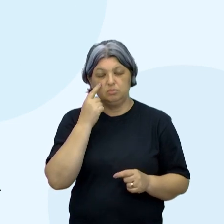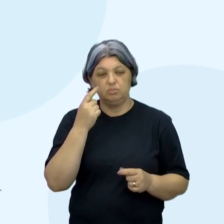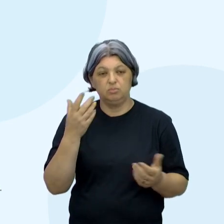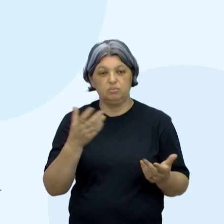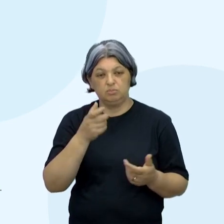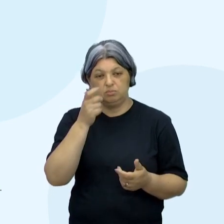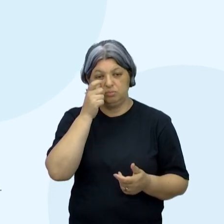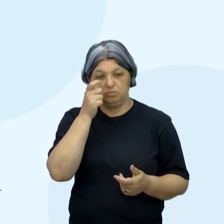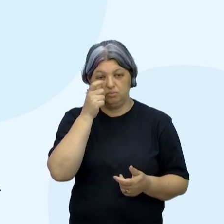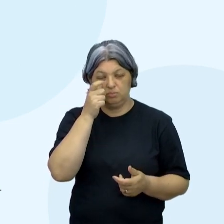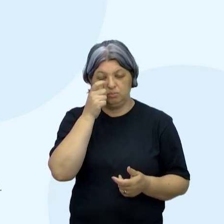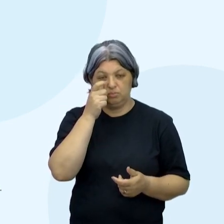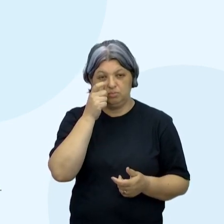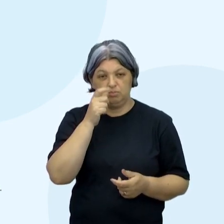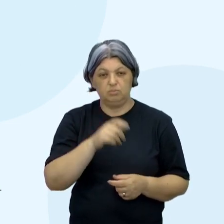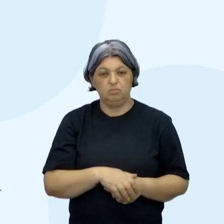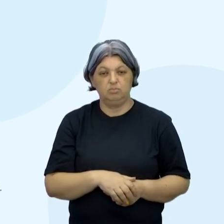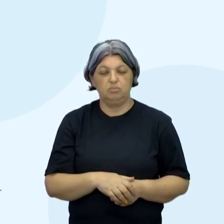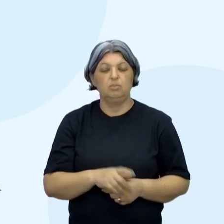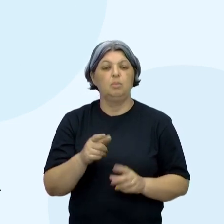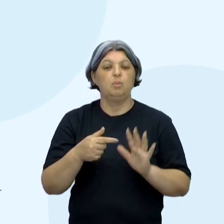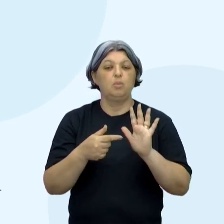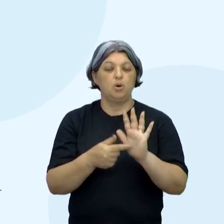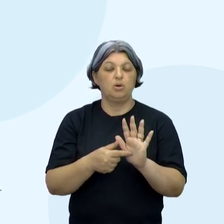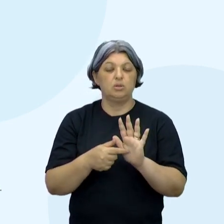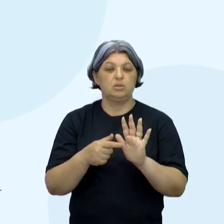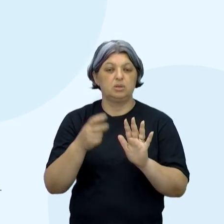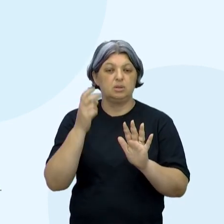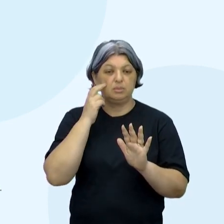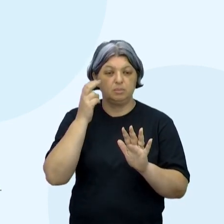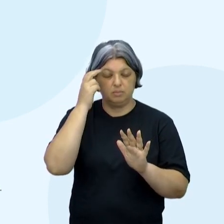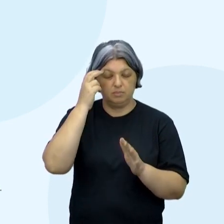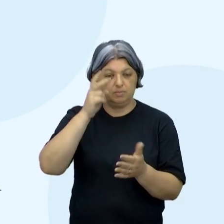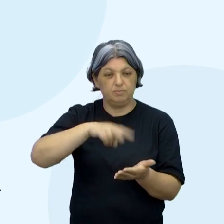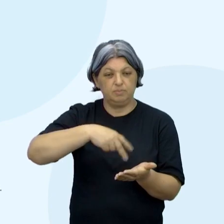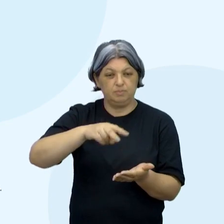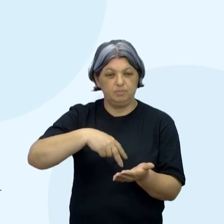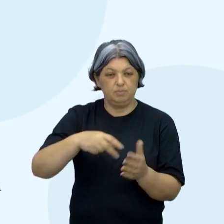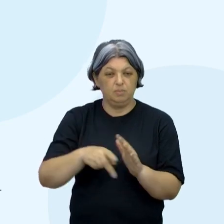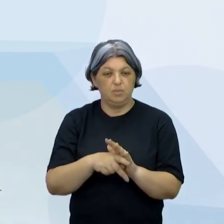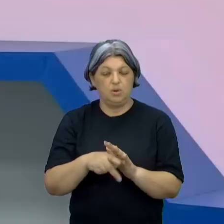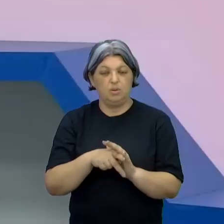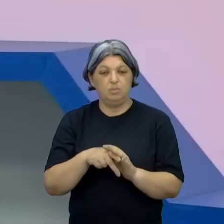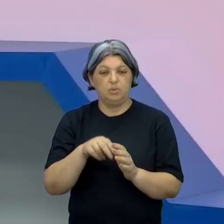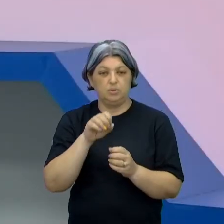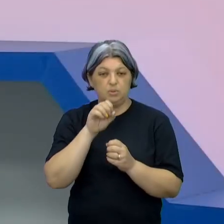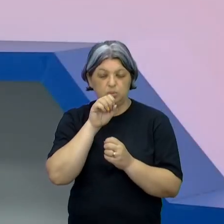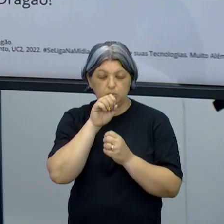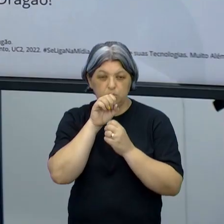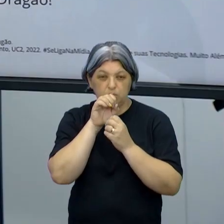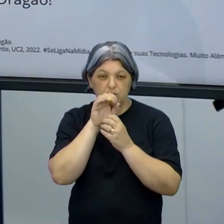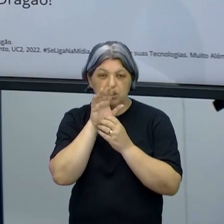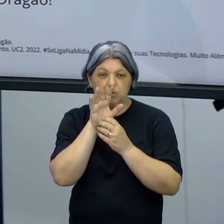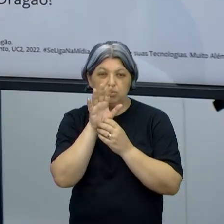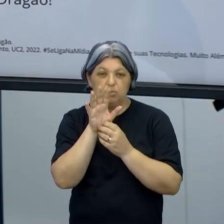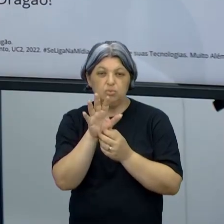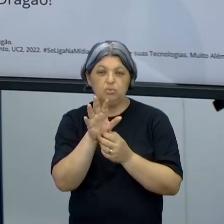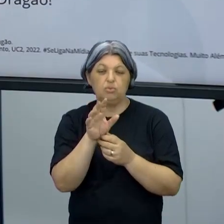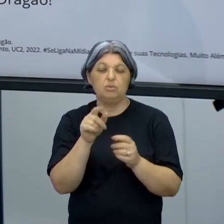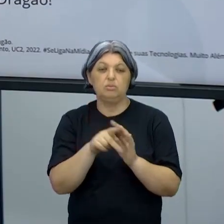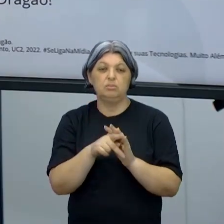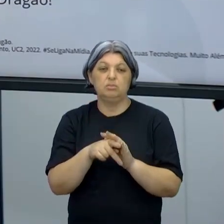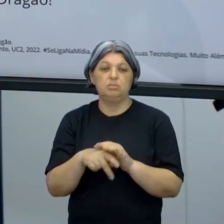assistir juntos? Vamos falar sobre essa manifestação cultural dança, a dança do dragão? Você nunca assistiu? Não, eu